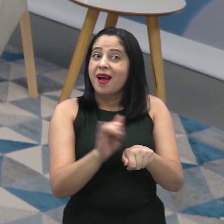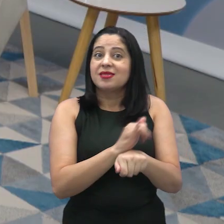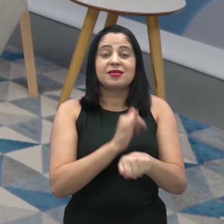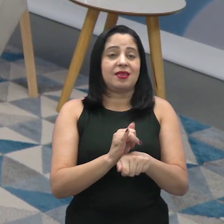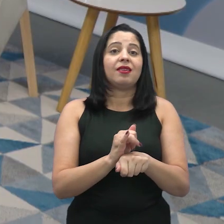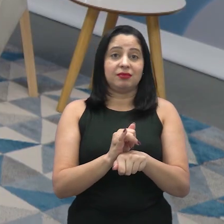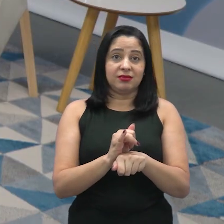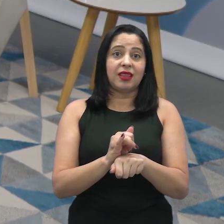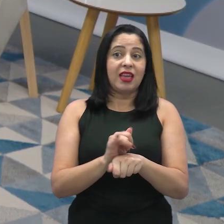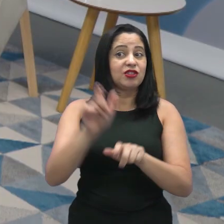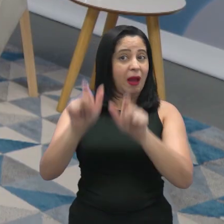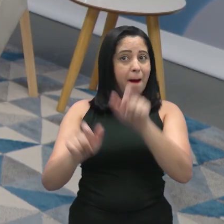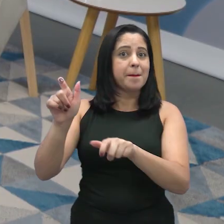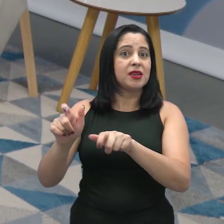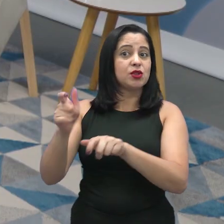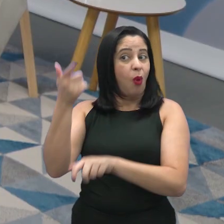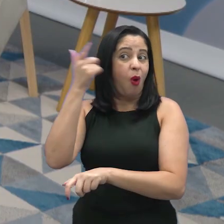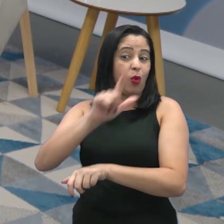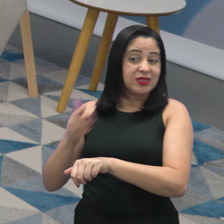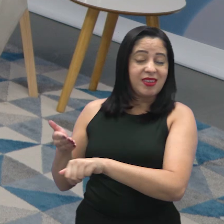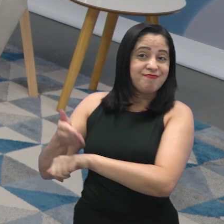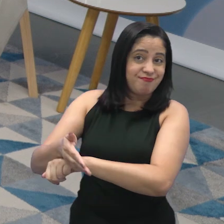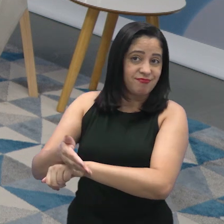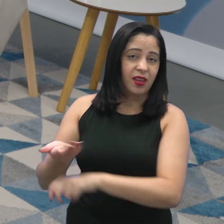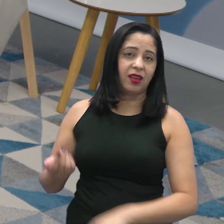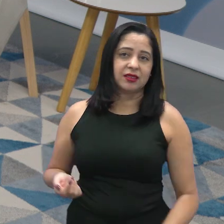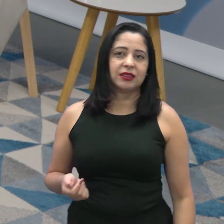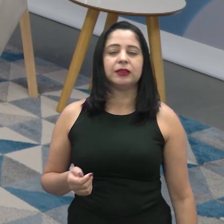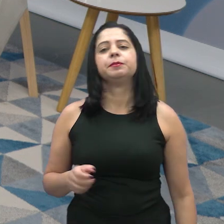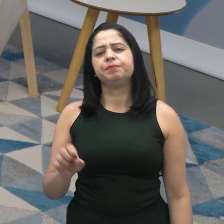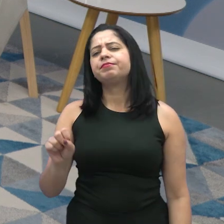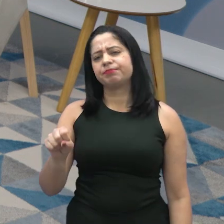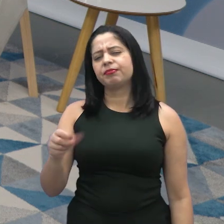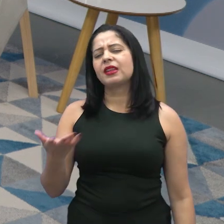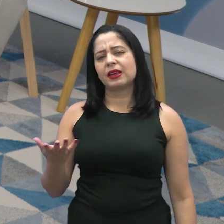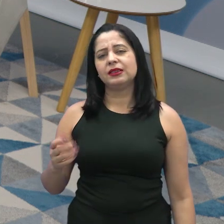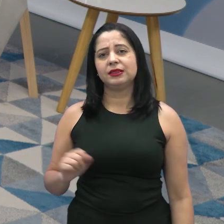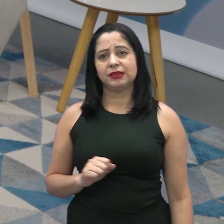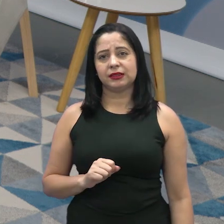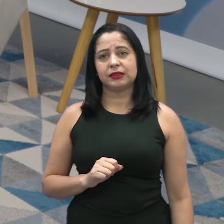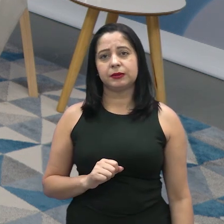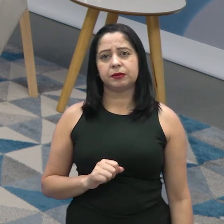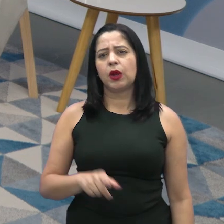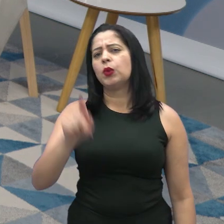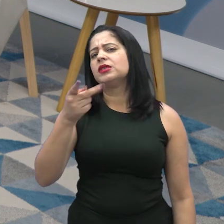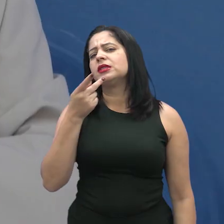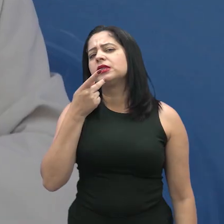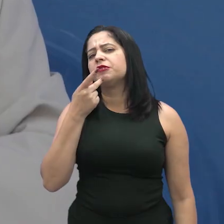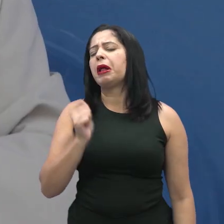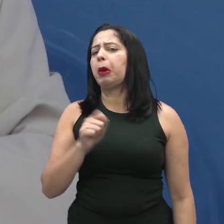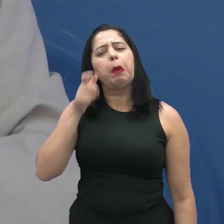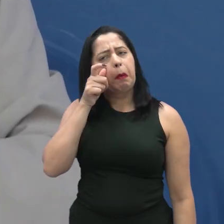se manter e concluir essa graduação. Sim. Aí você cita uma